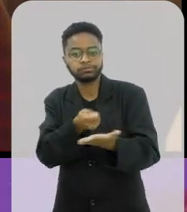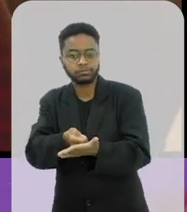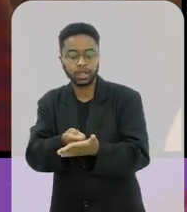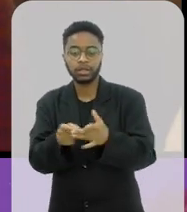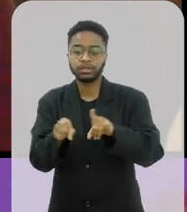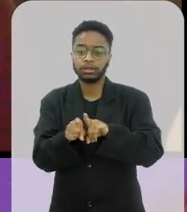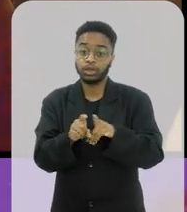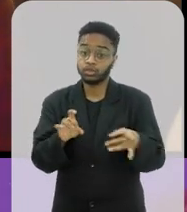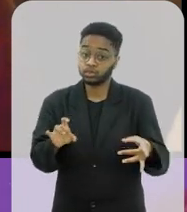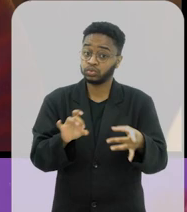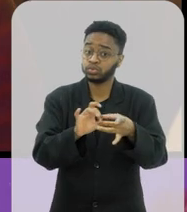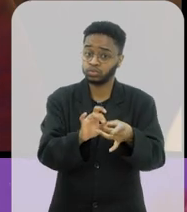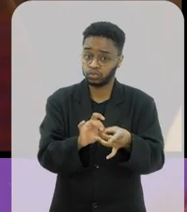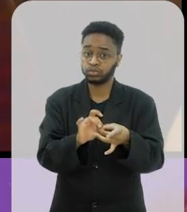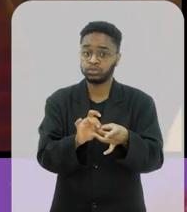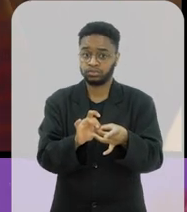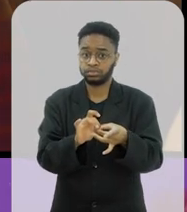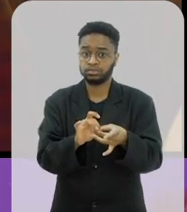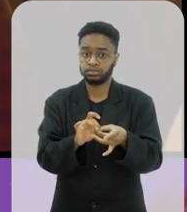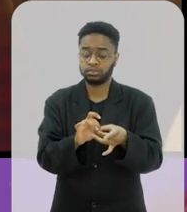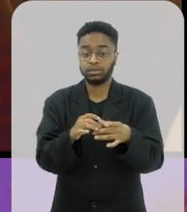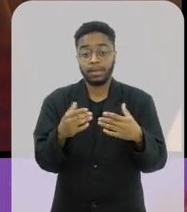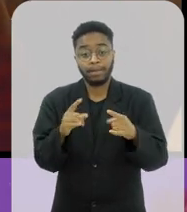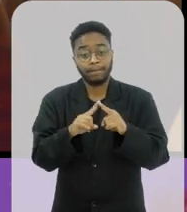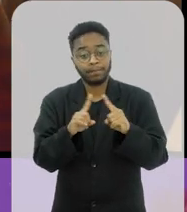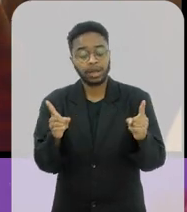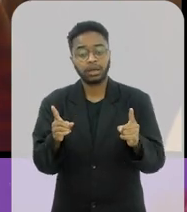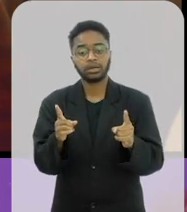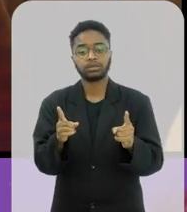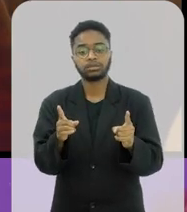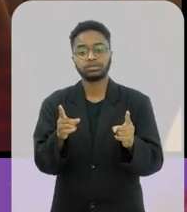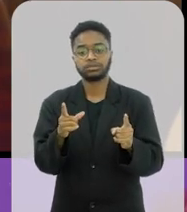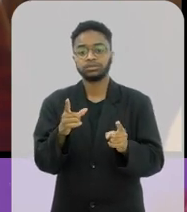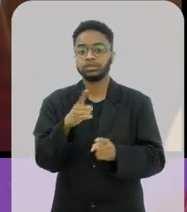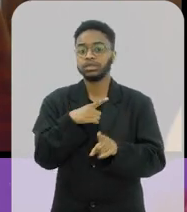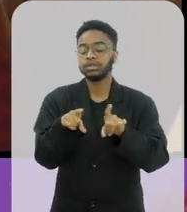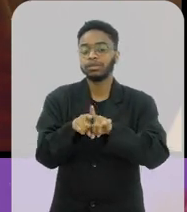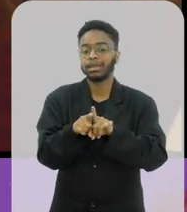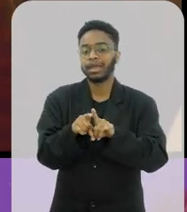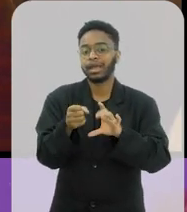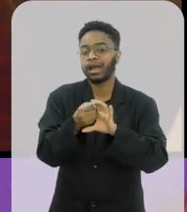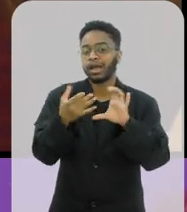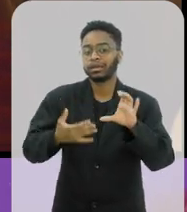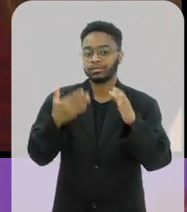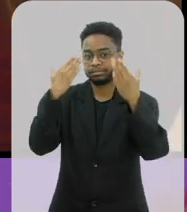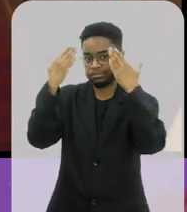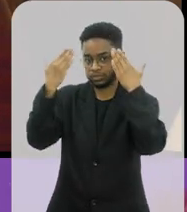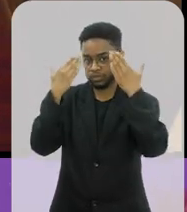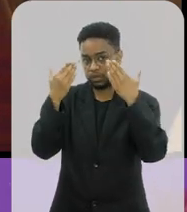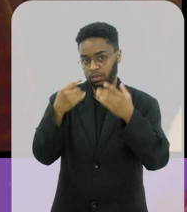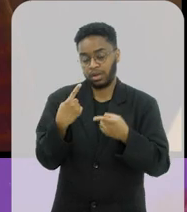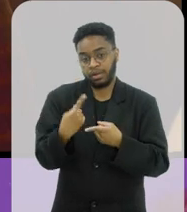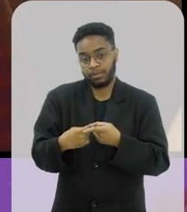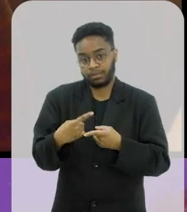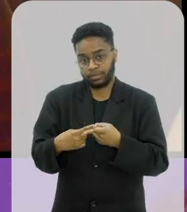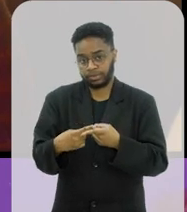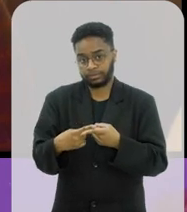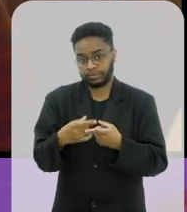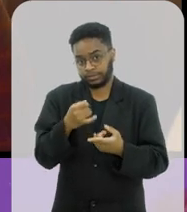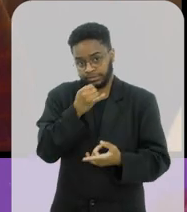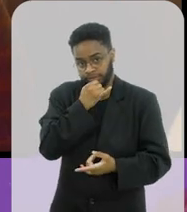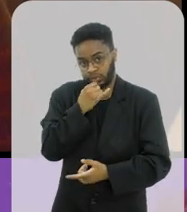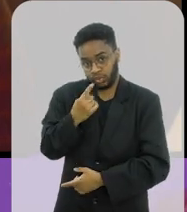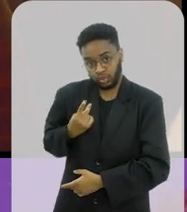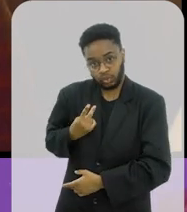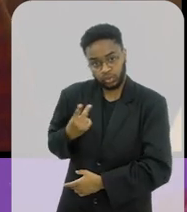também estão envolvidos nessa matéria. Mas há também o aspecto psicológico, porque você, como